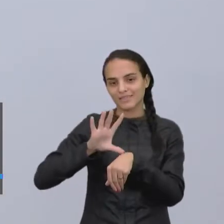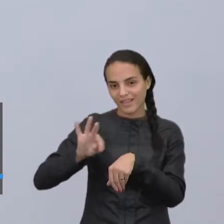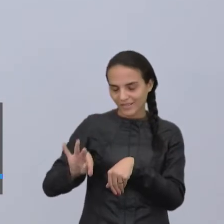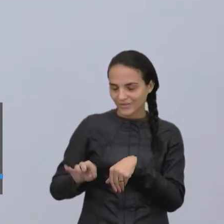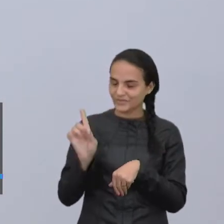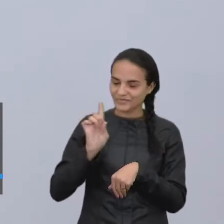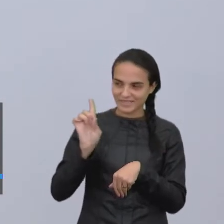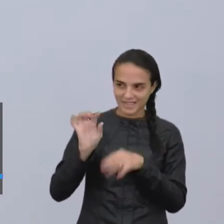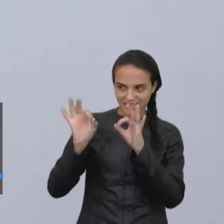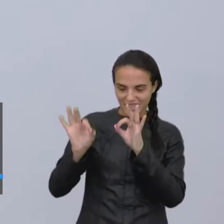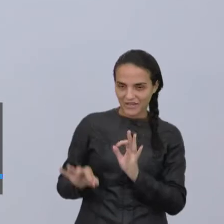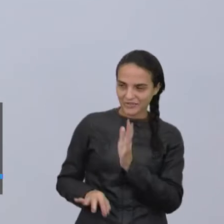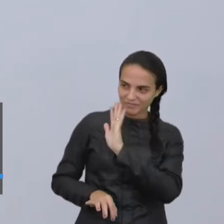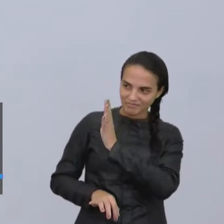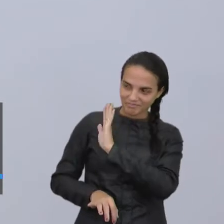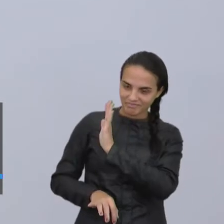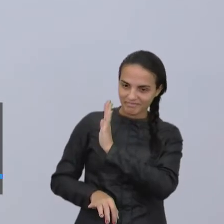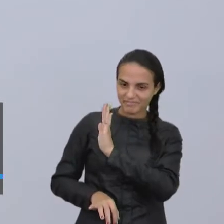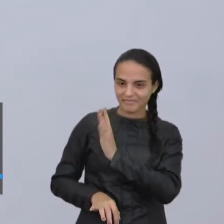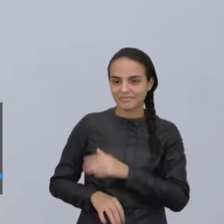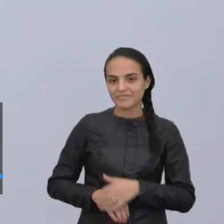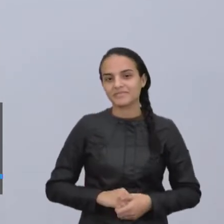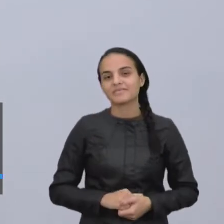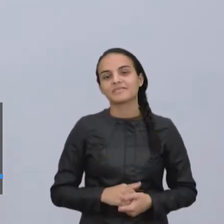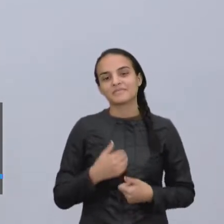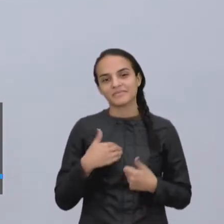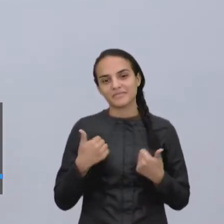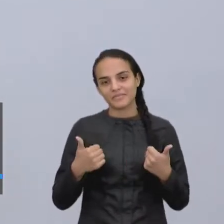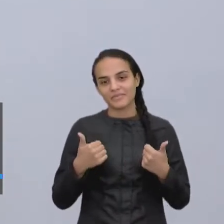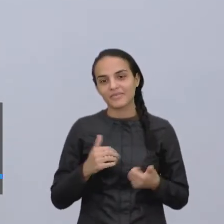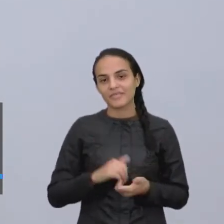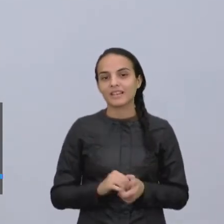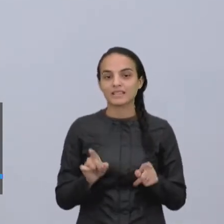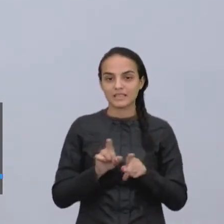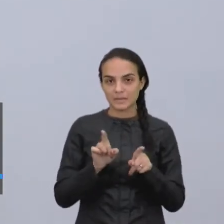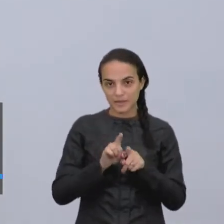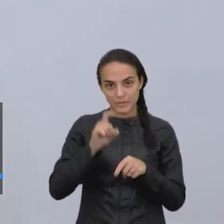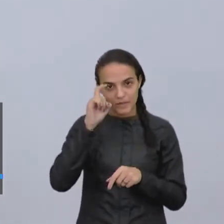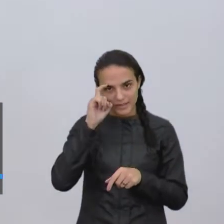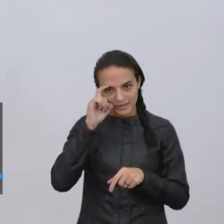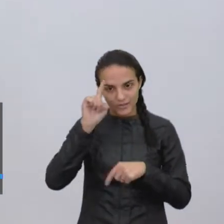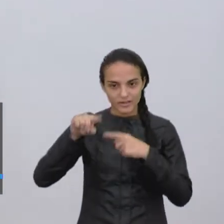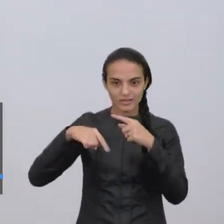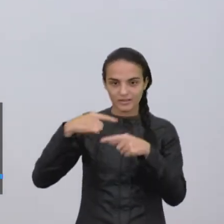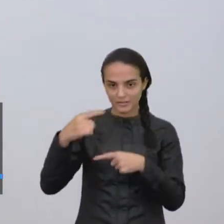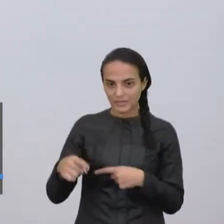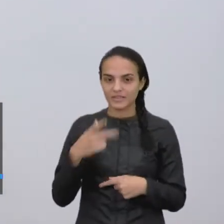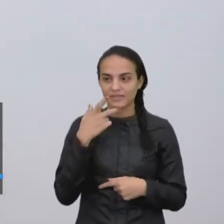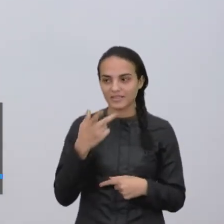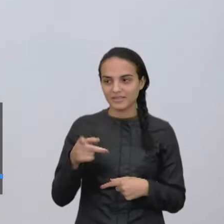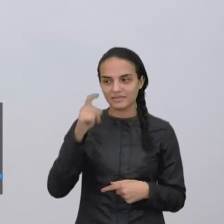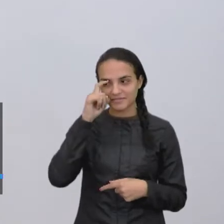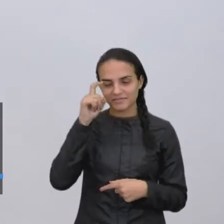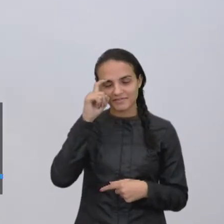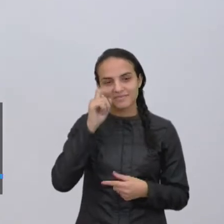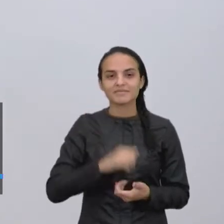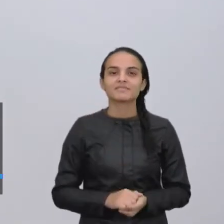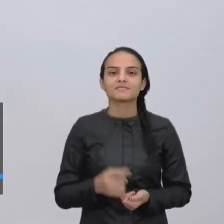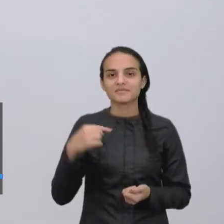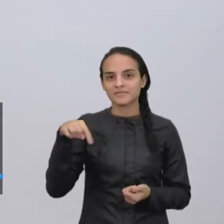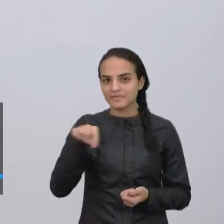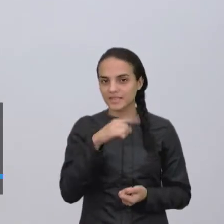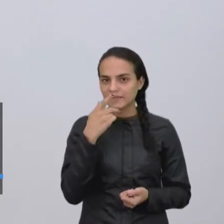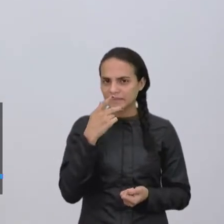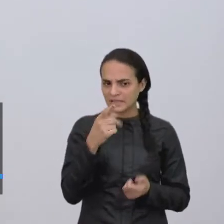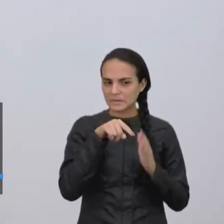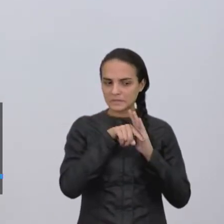nome não, né? Tudo bem, Thalita? Ah, tá. E tem o Matheus também, tá? Daqui a pouco aparece o Matheus e eu falo com o Matheus. Tá bom. Então, quando a gente tá falando em